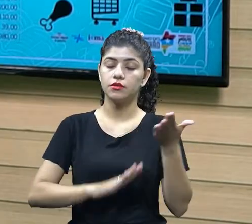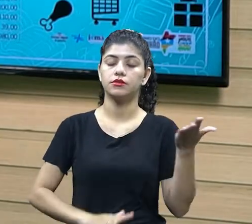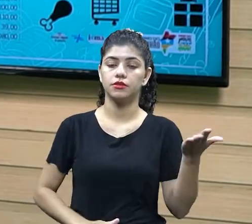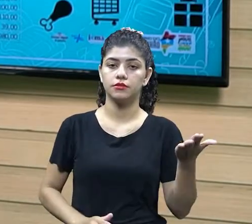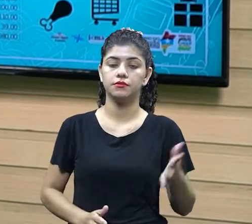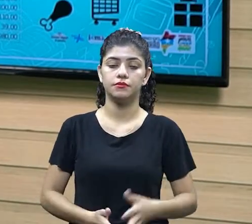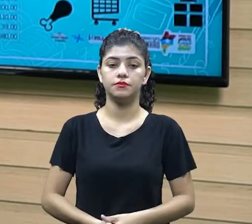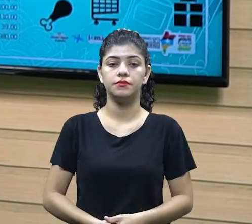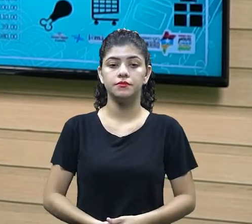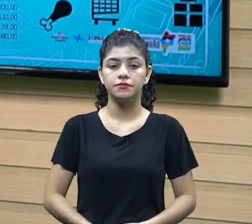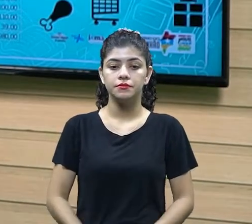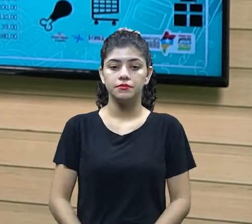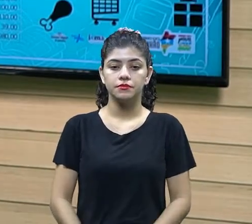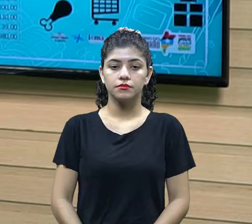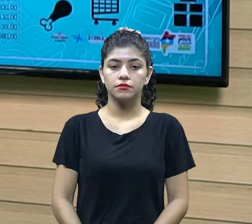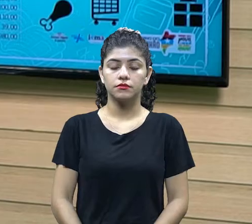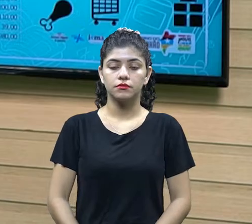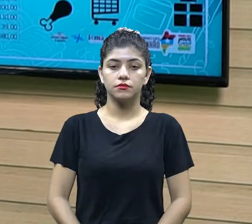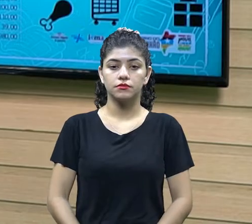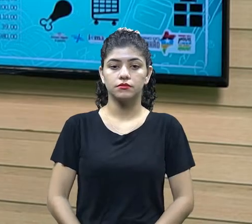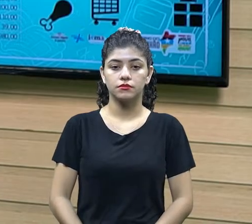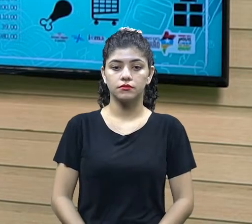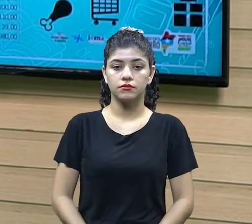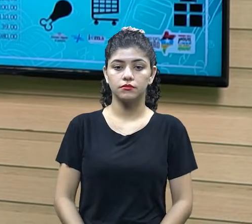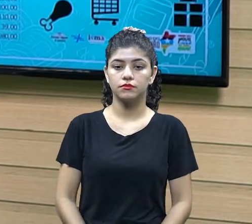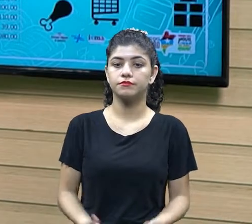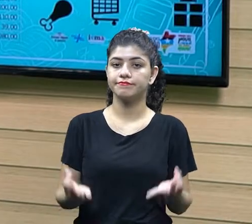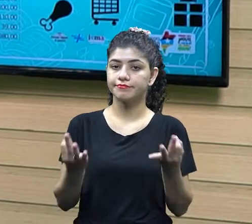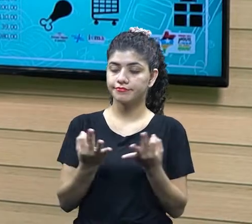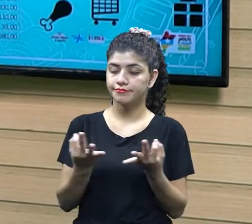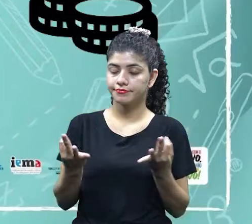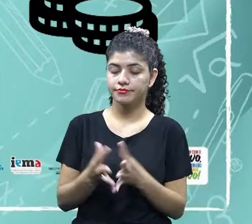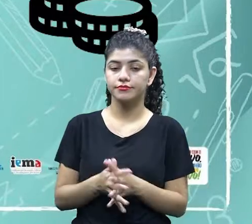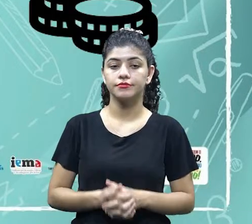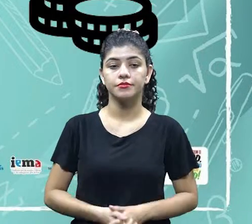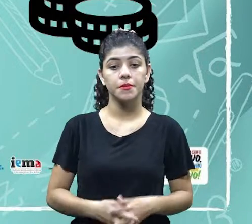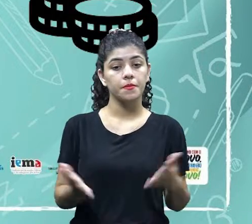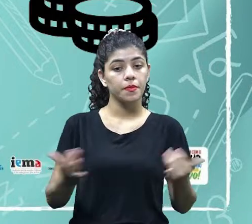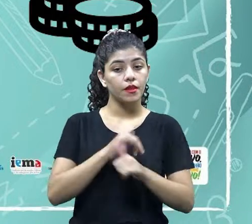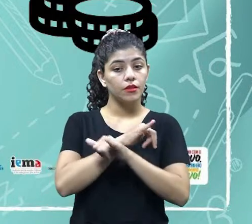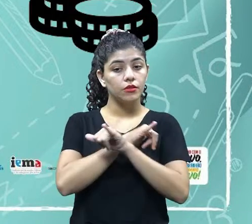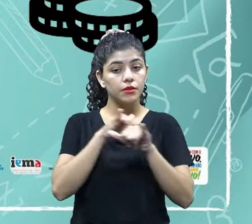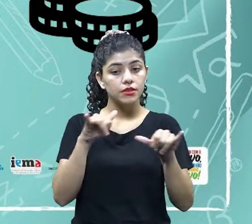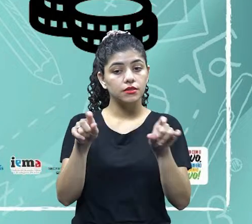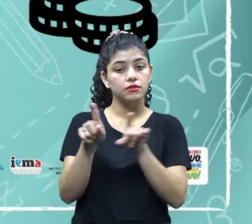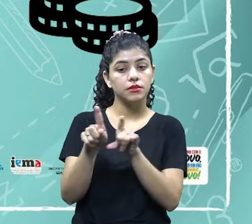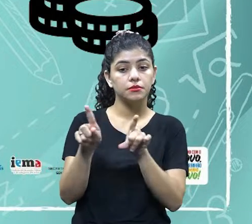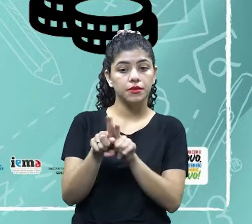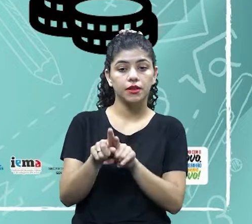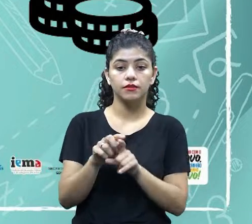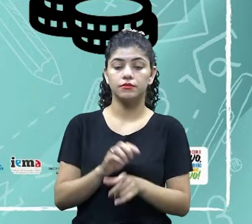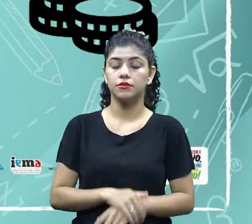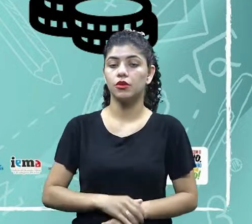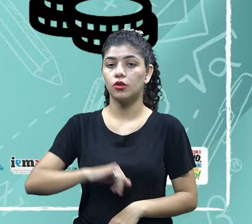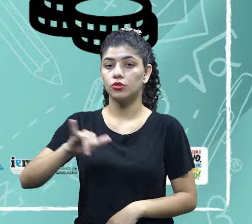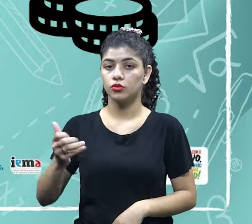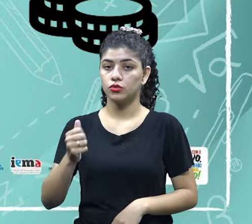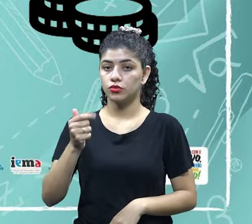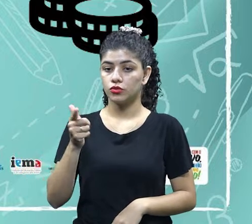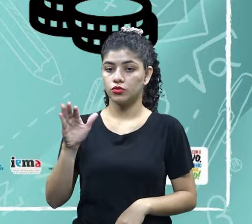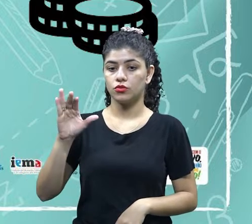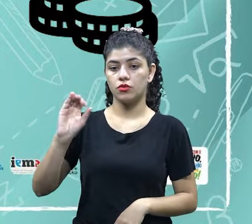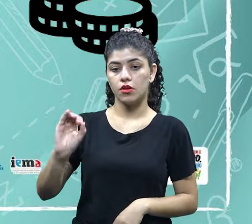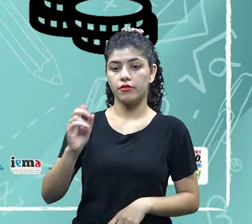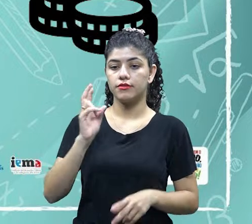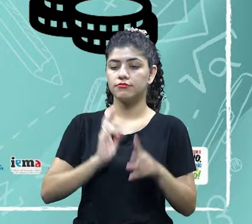ele vai poder conseguir levantar esse dinheiro dessa viagem. Perfeito? Mais uma informação. João